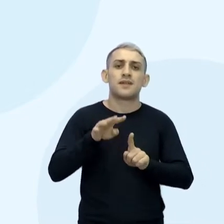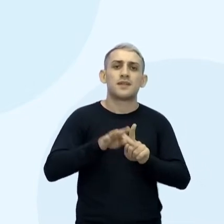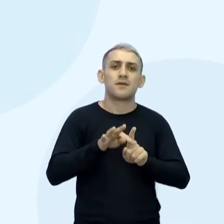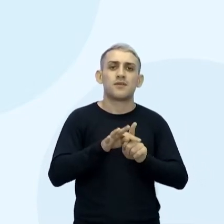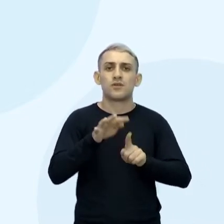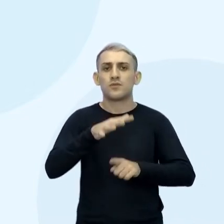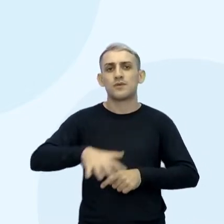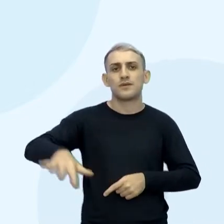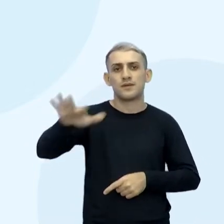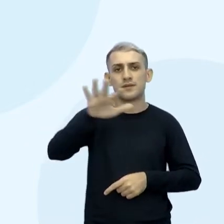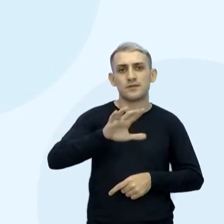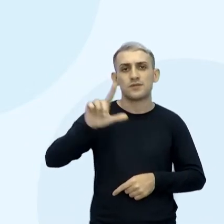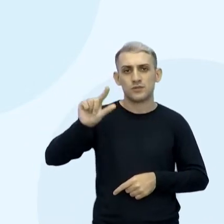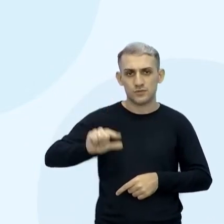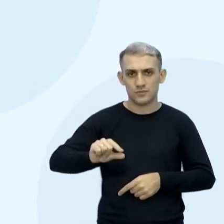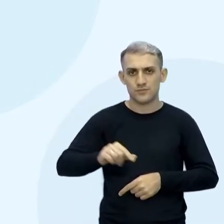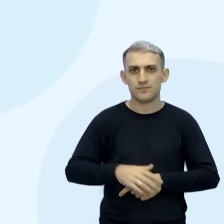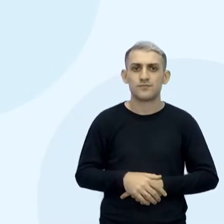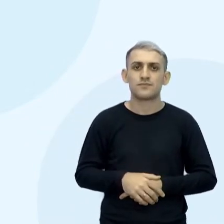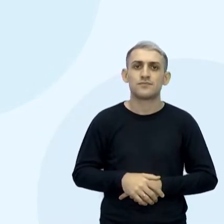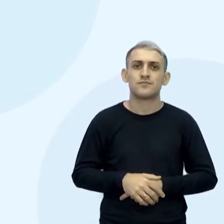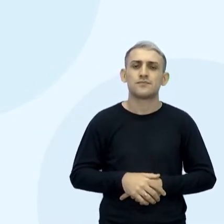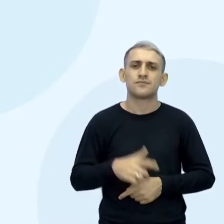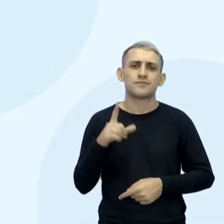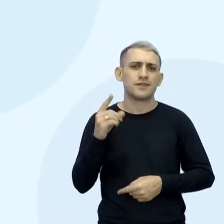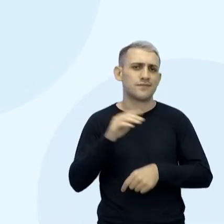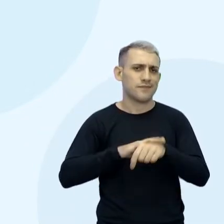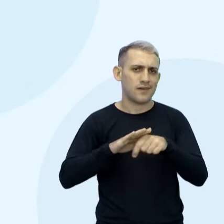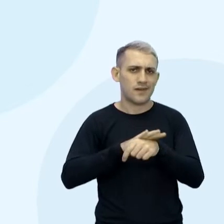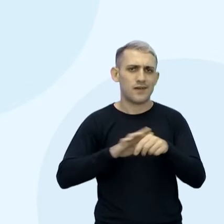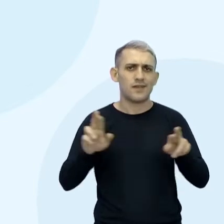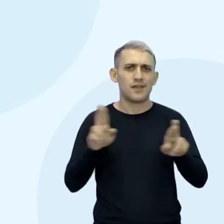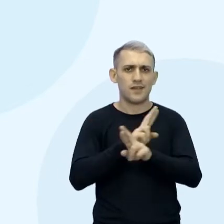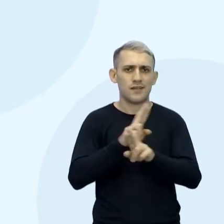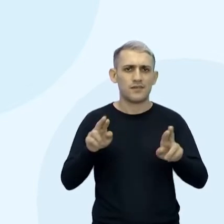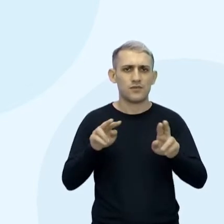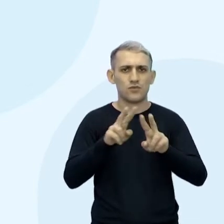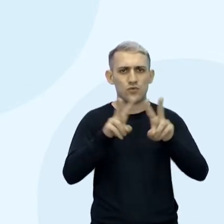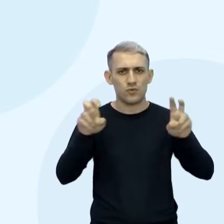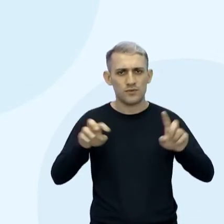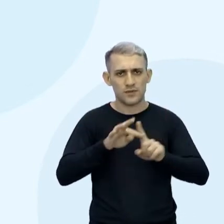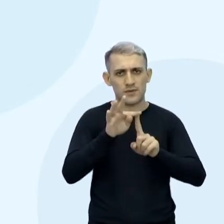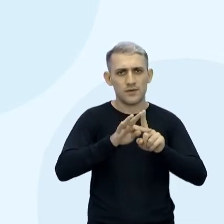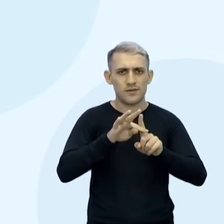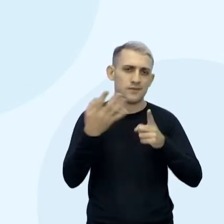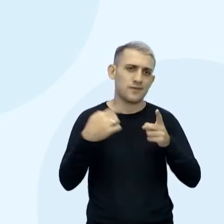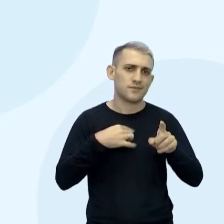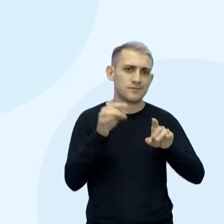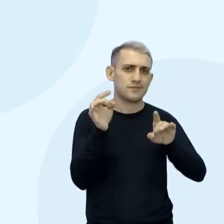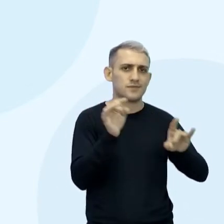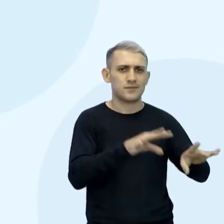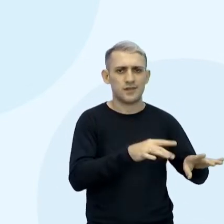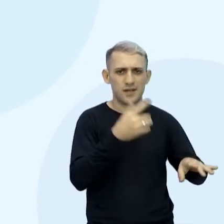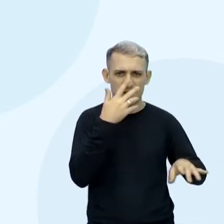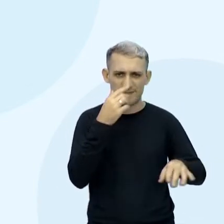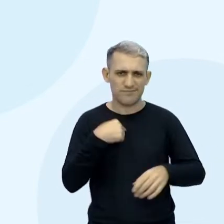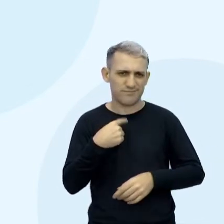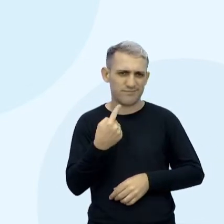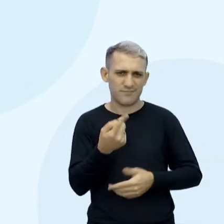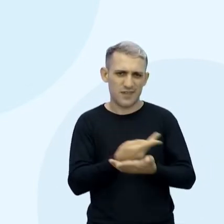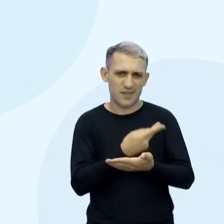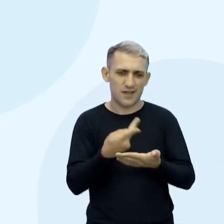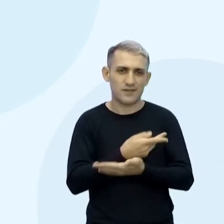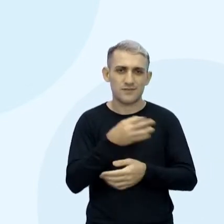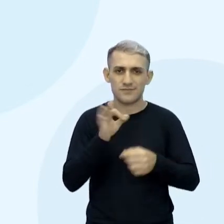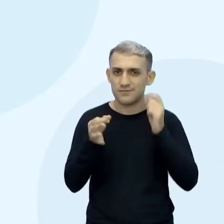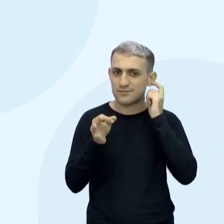do ambiente. Bom, ele não deu nada falando em relação à temperatura. Então, eu já descartaria qualquer coisa que fale sobre